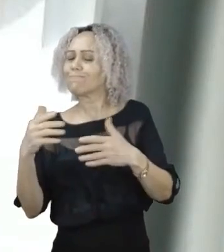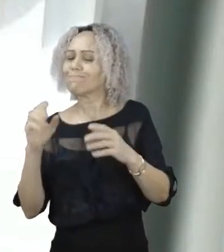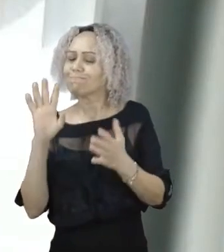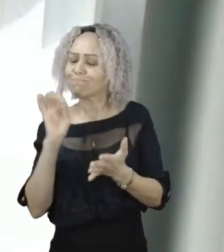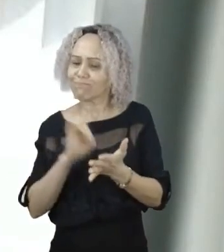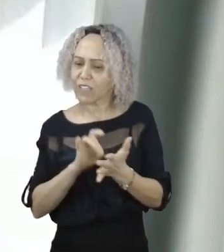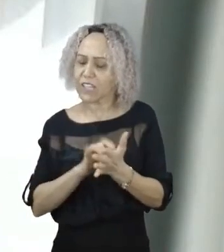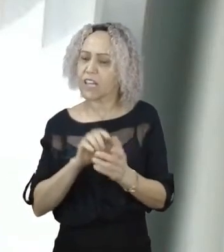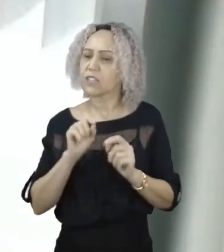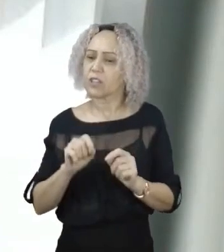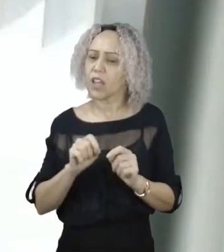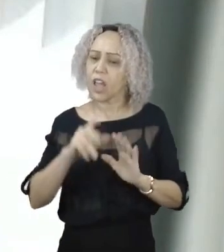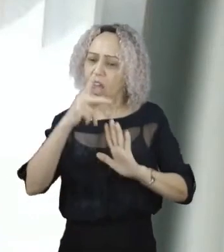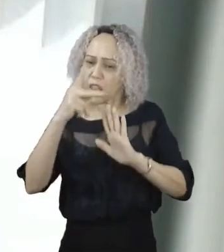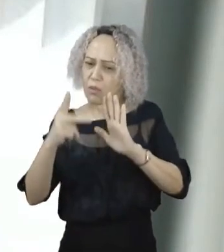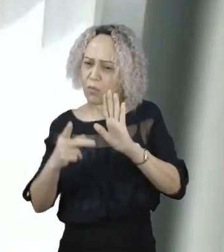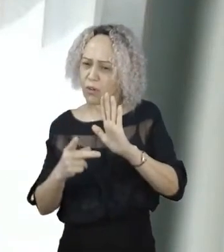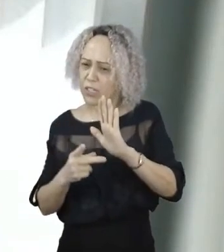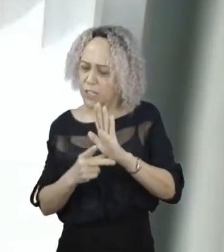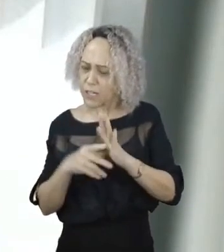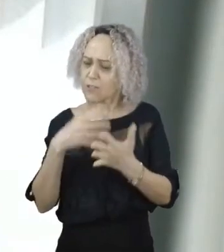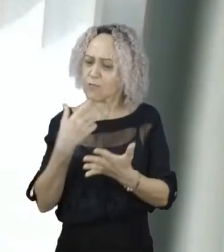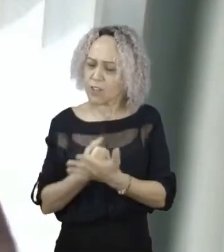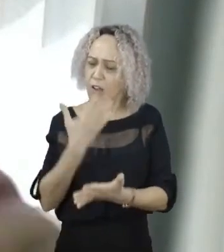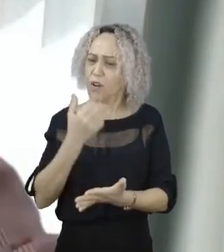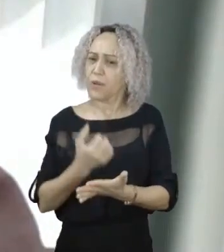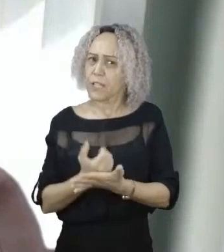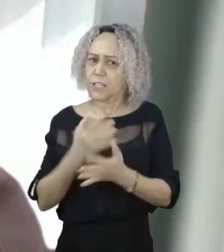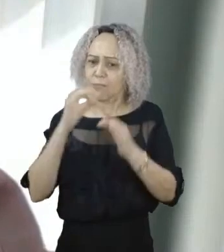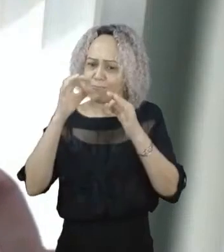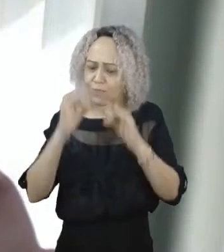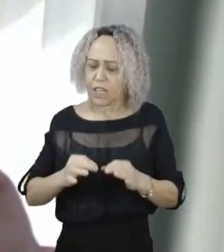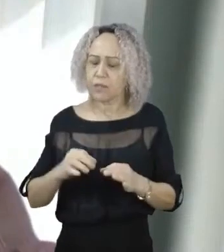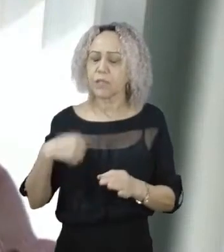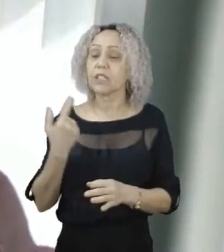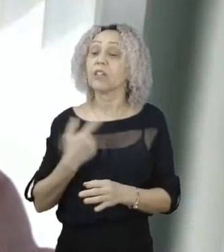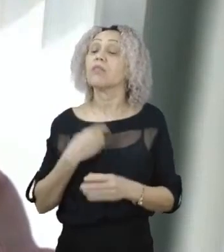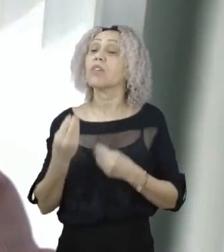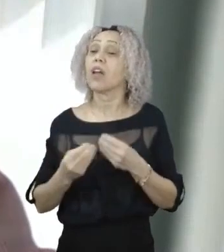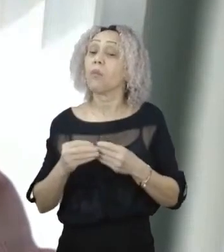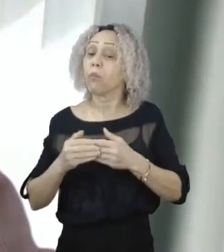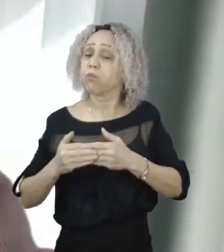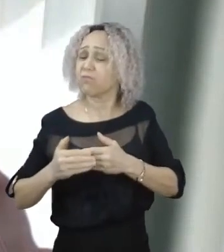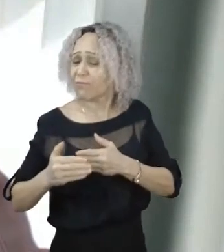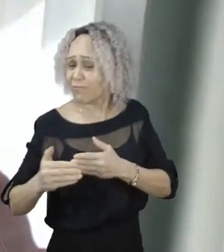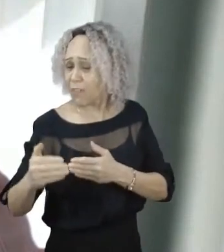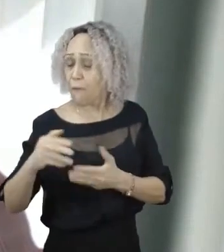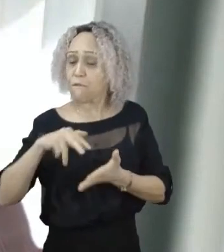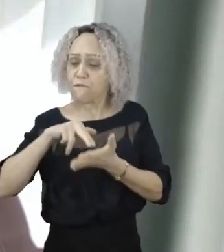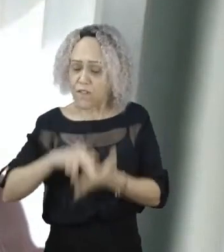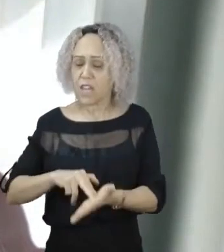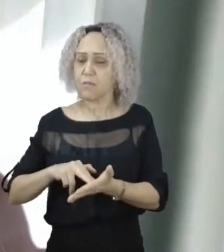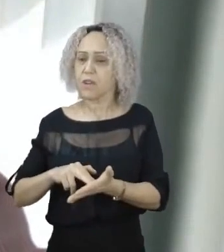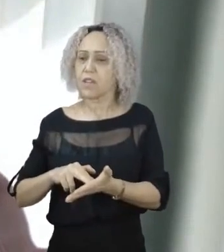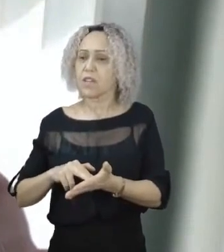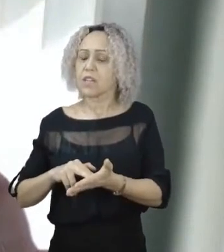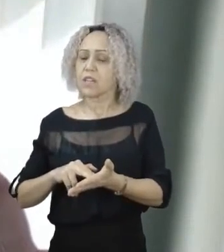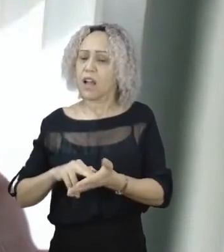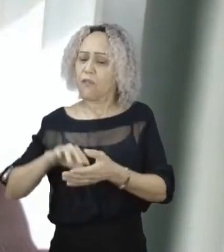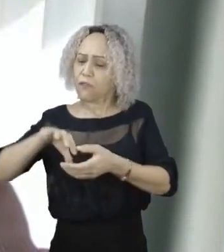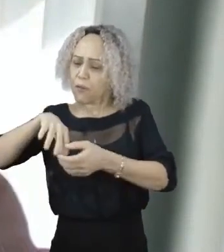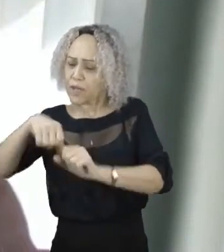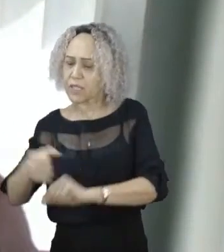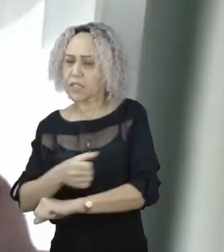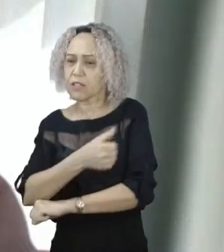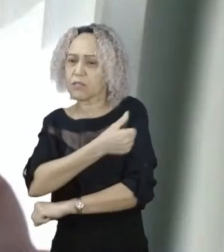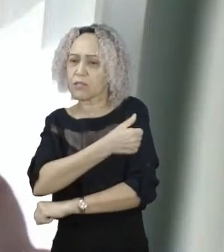abraçar esse projeto para poder a gente seguir firme em direção à conclusão do ensino fundamental, com todas essas